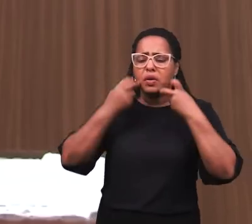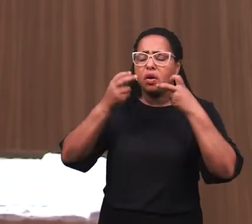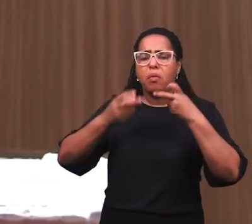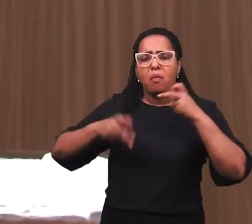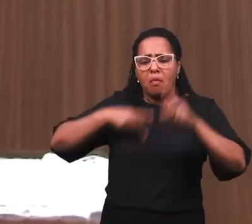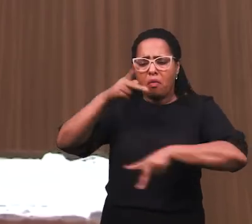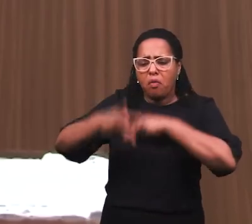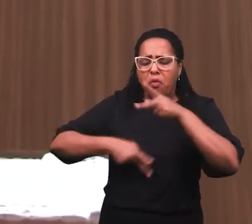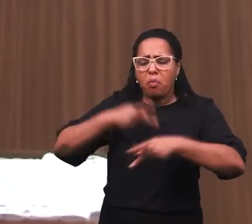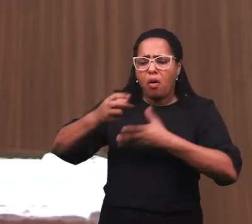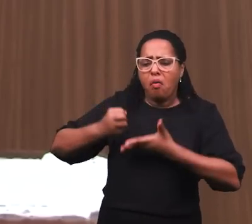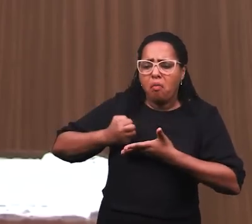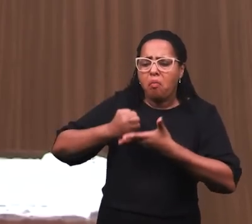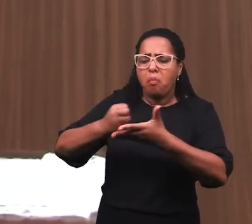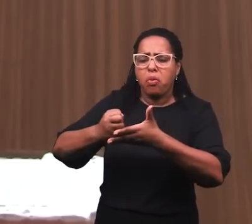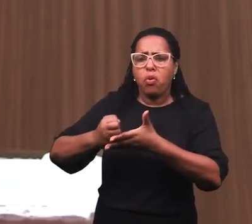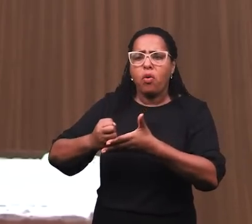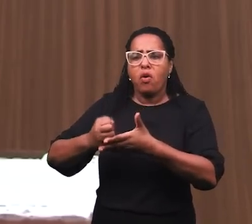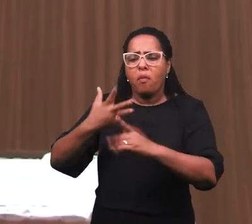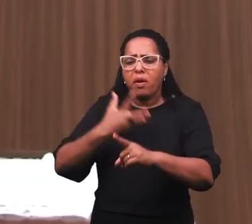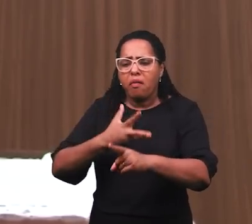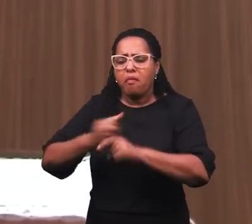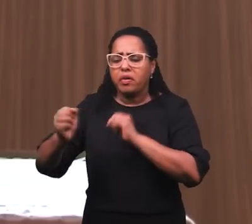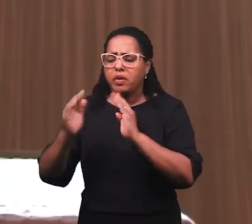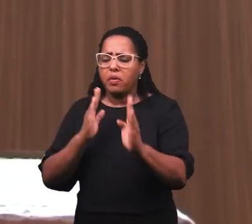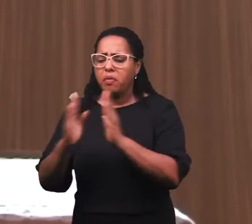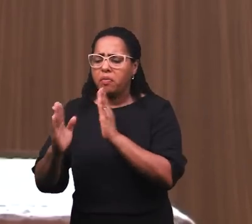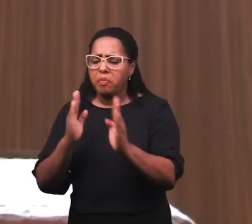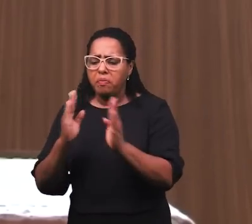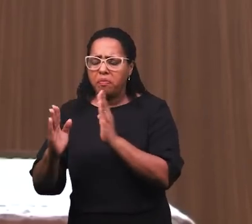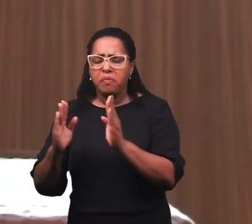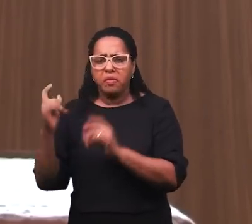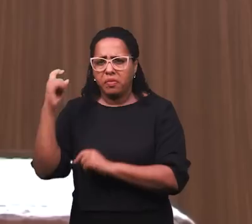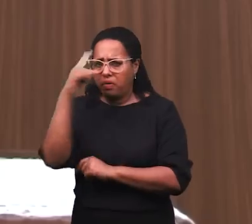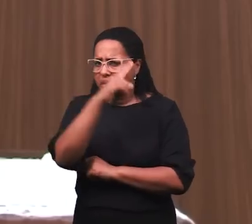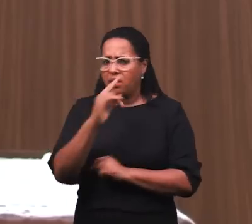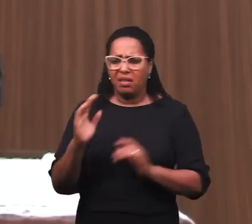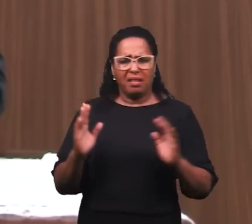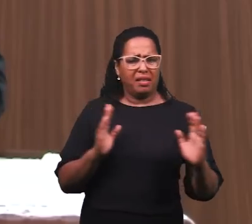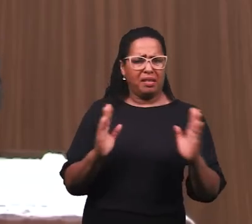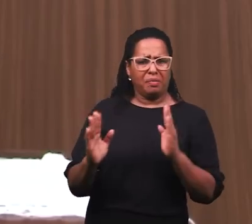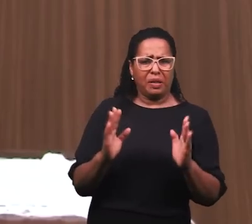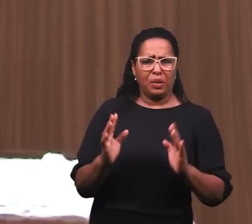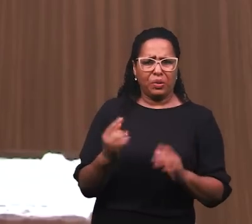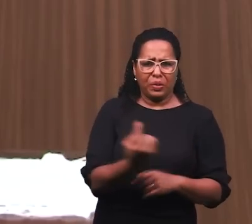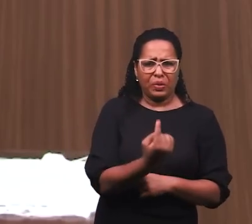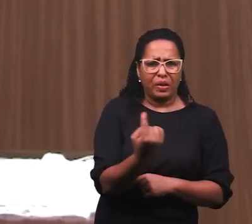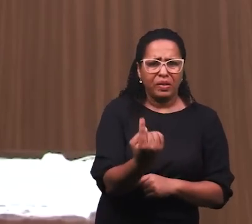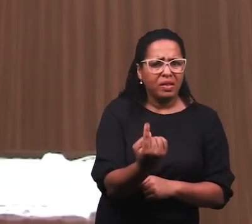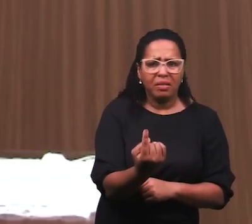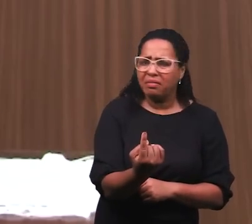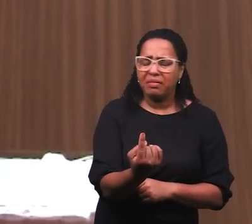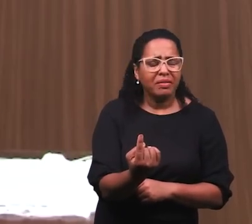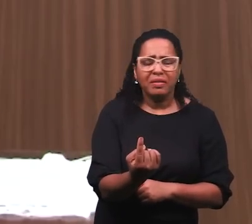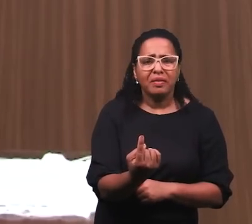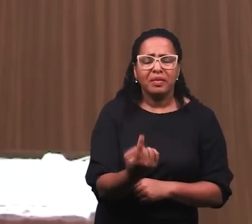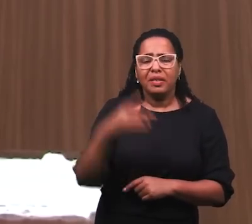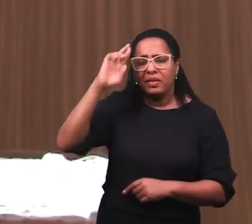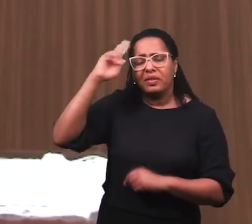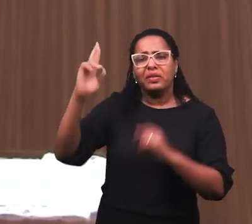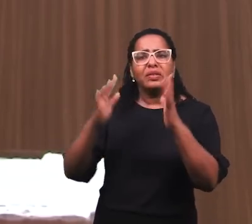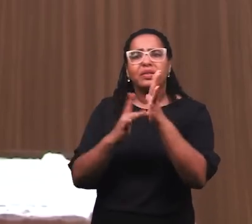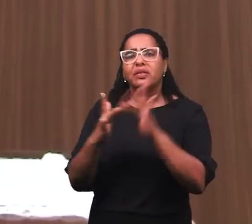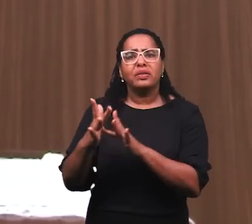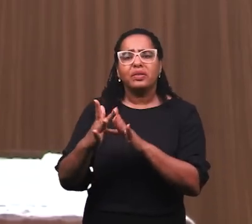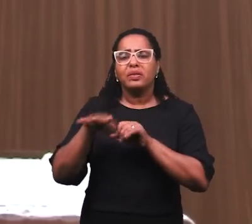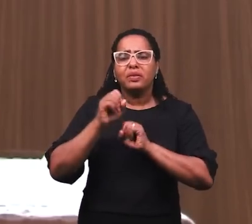para enfrentar aquele momento difícil. Nesta hora, meus irmãos, ninguém vai sozinho. Ele tem nos ensinado que o